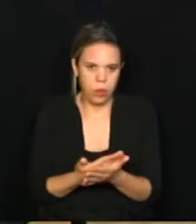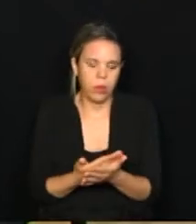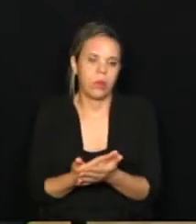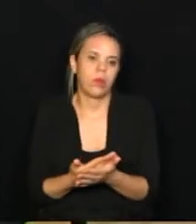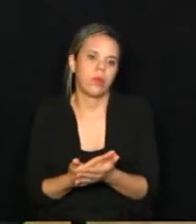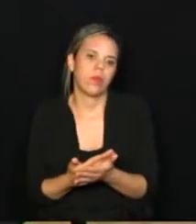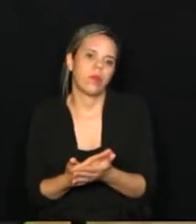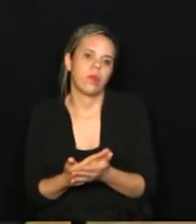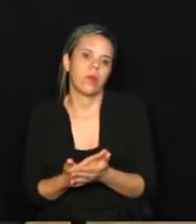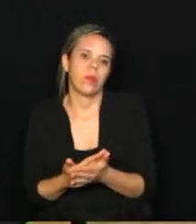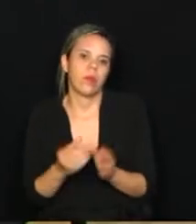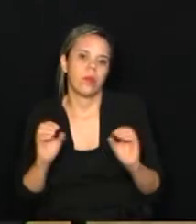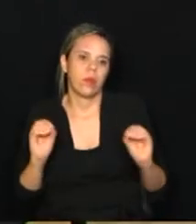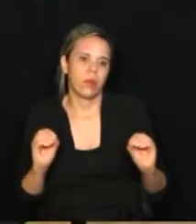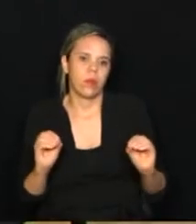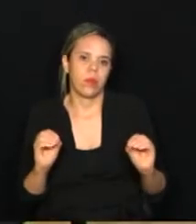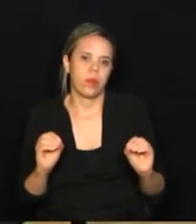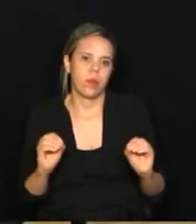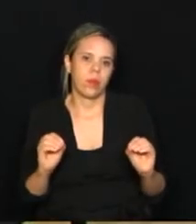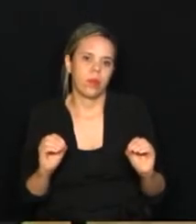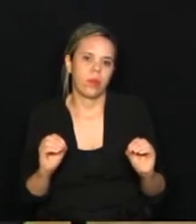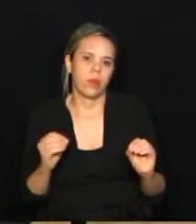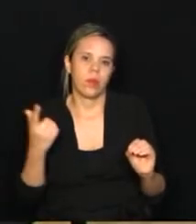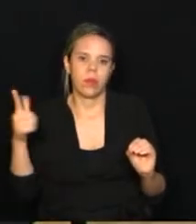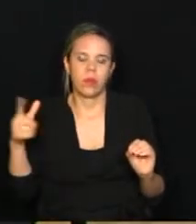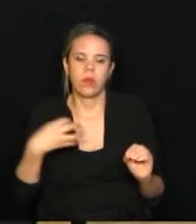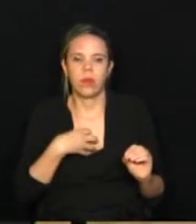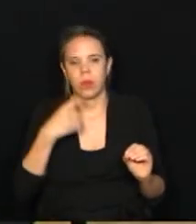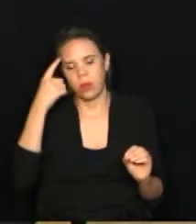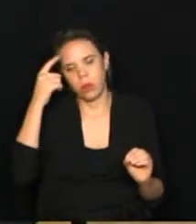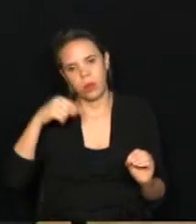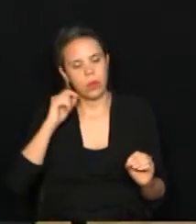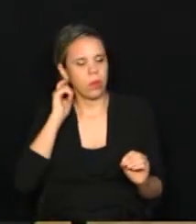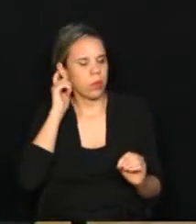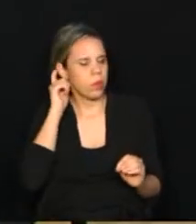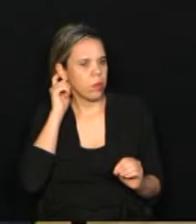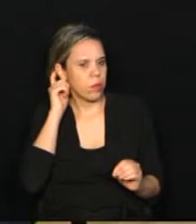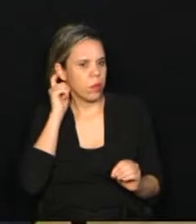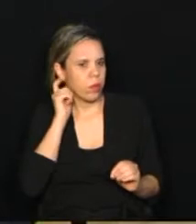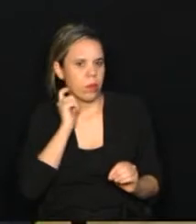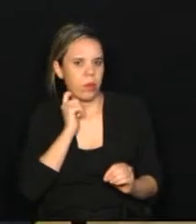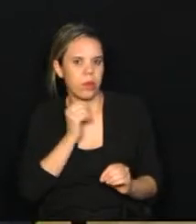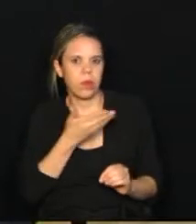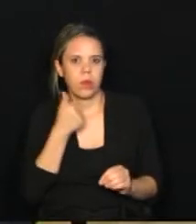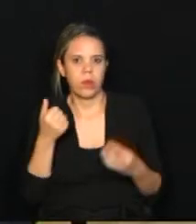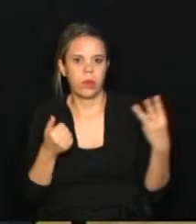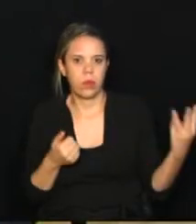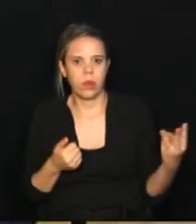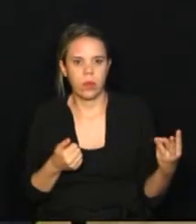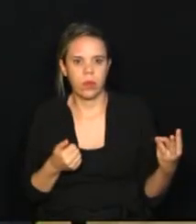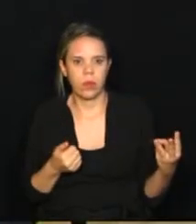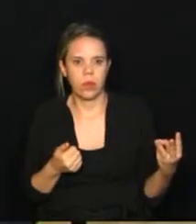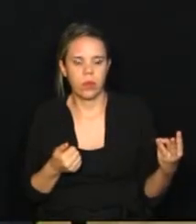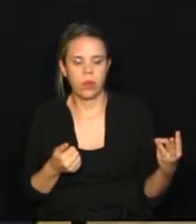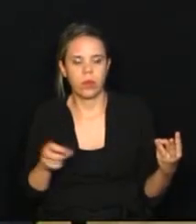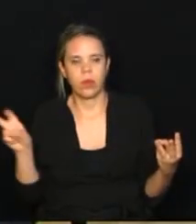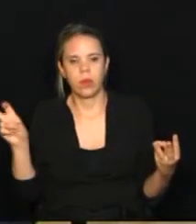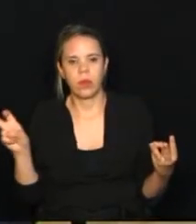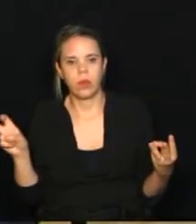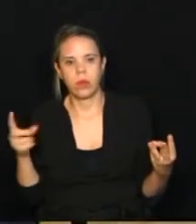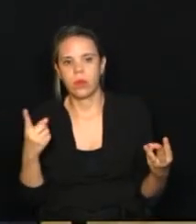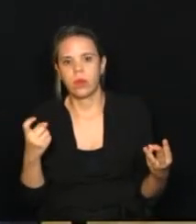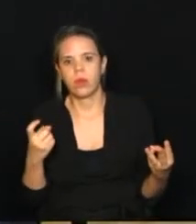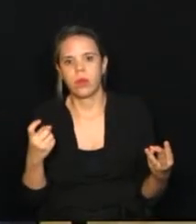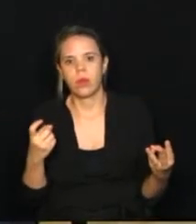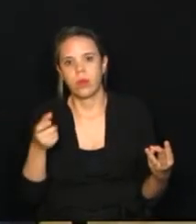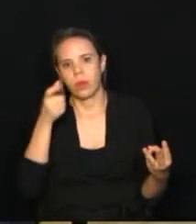playoffs zera é uma outra mentalidade, é um outro jogo, é melhor de 3, é melhor de 5, jogo único, para